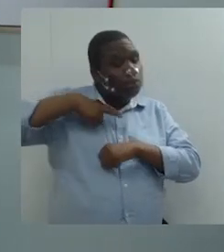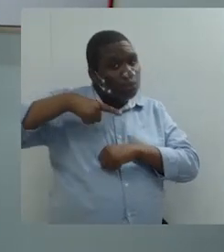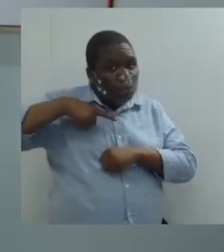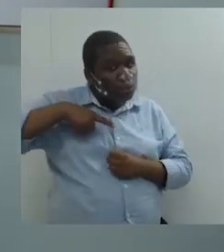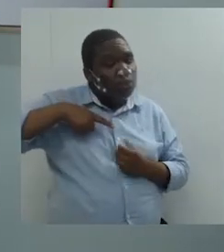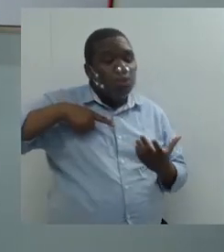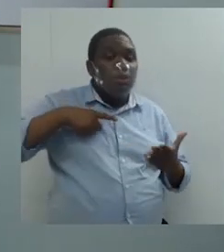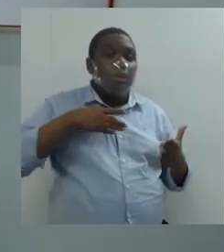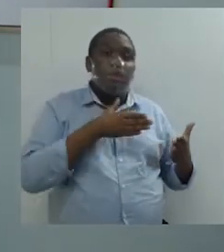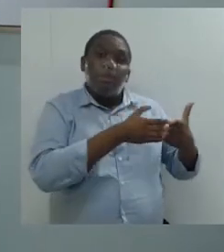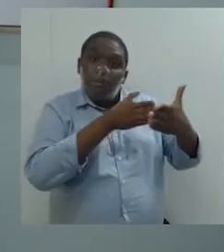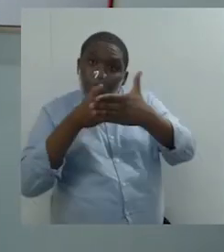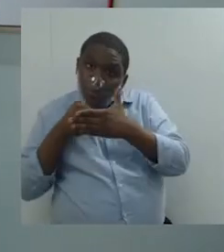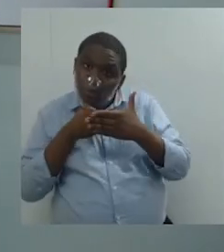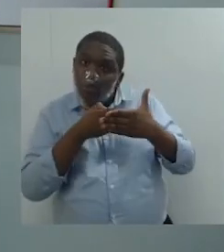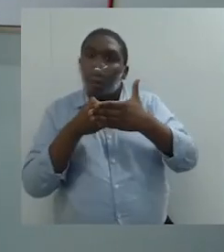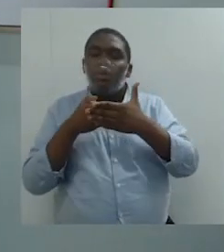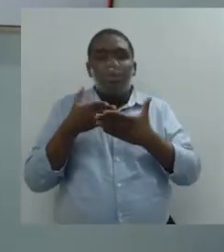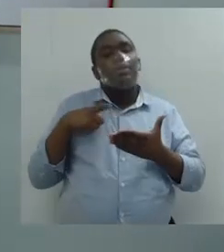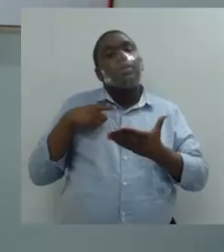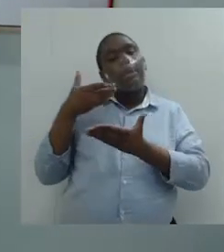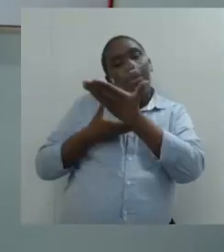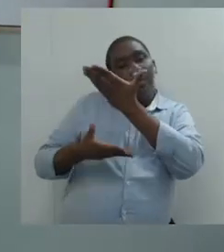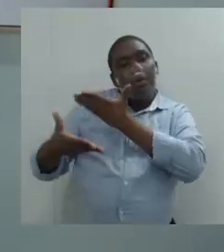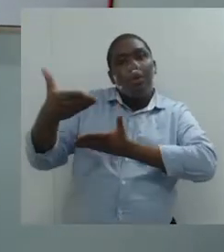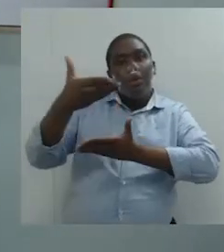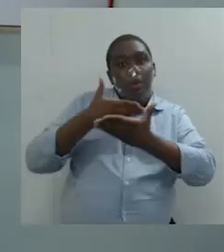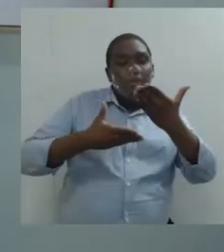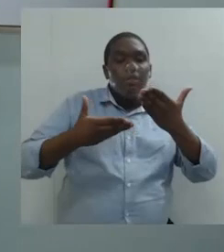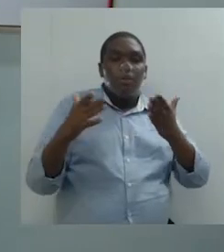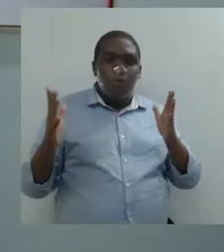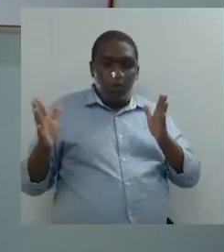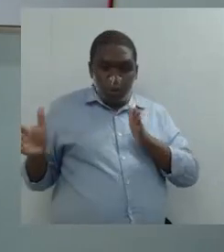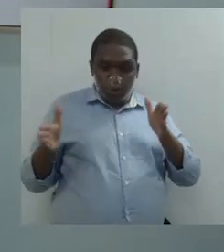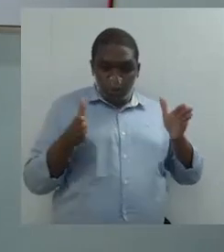vamos encontrar uma relação estabelecida de poder.